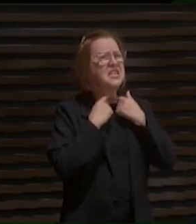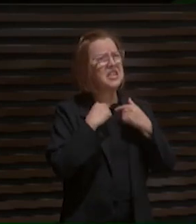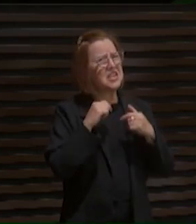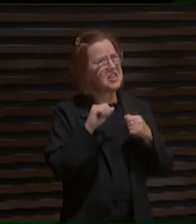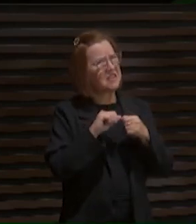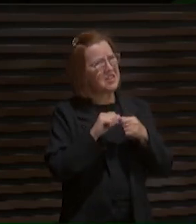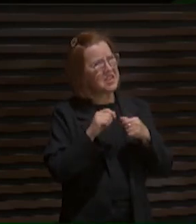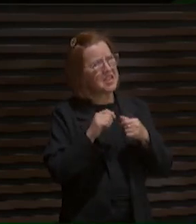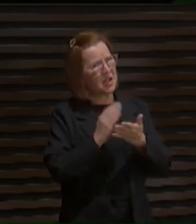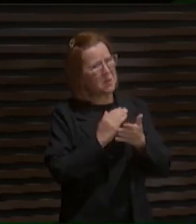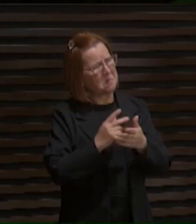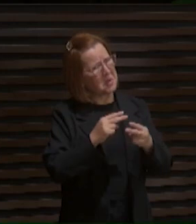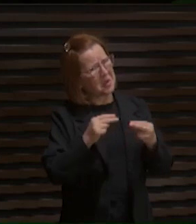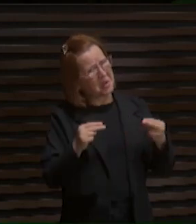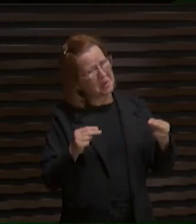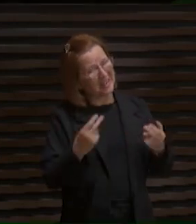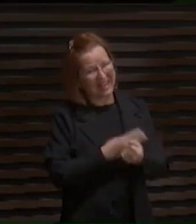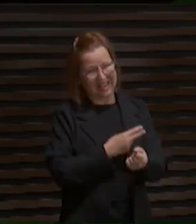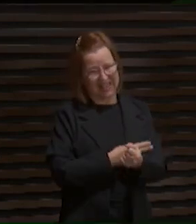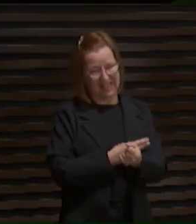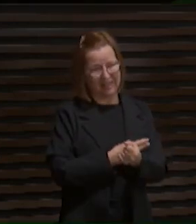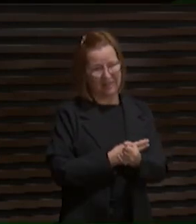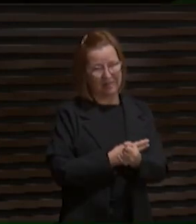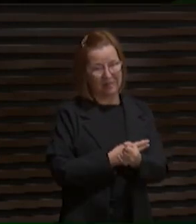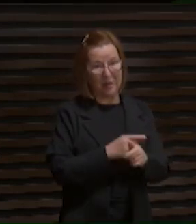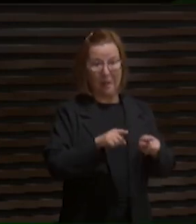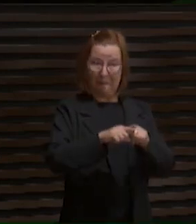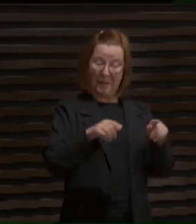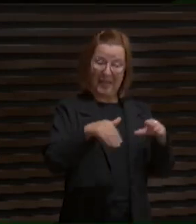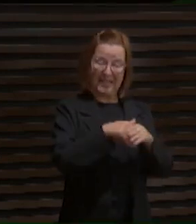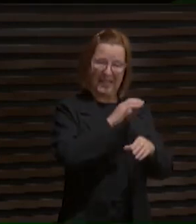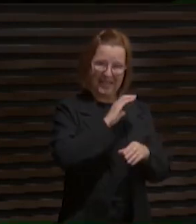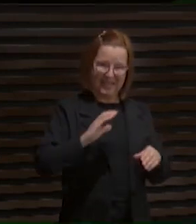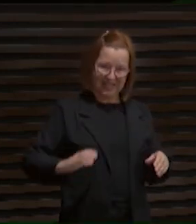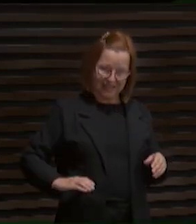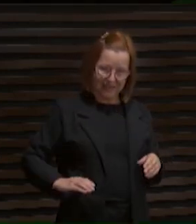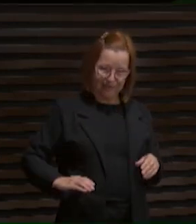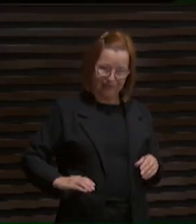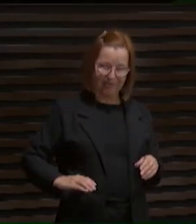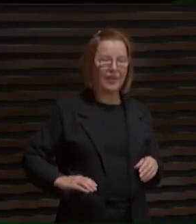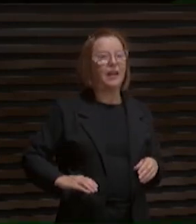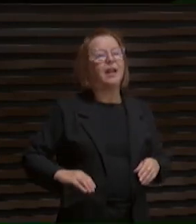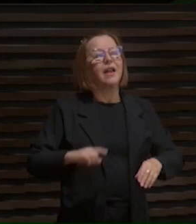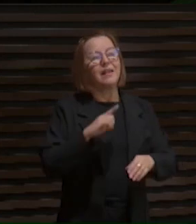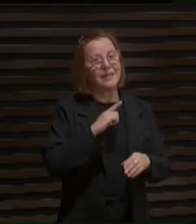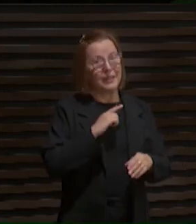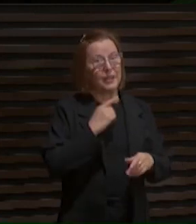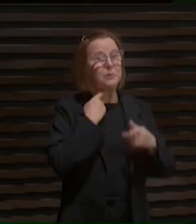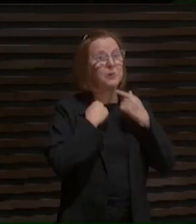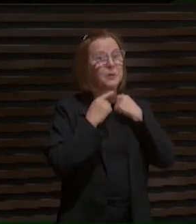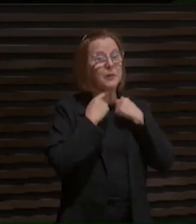em Cristo também temos o desejo de não fazer. Aliás, não fazermos, né? Porque em Cristo também temos o desejo de não